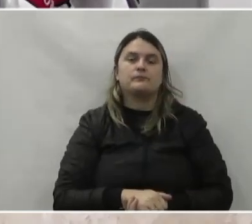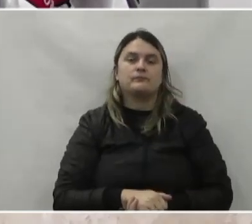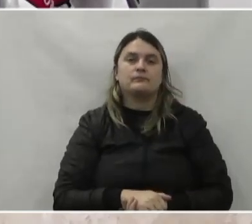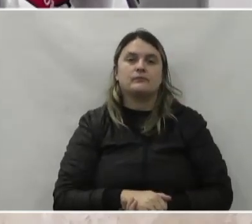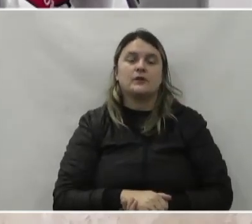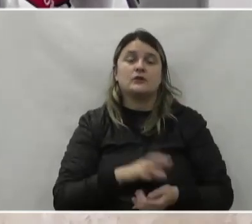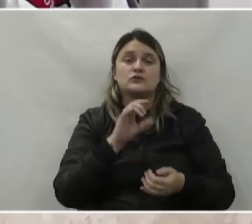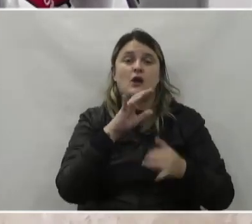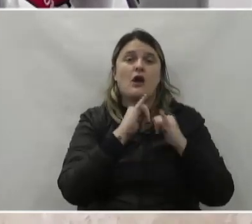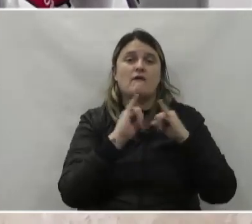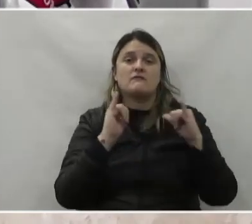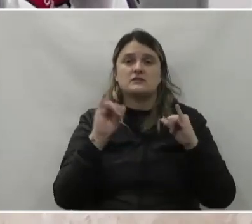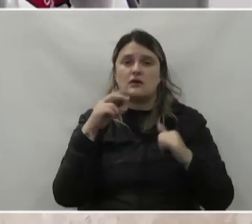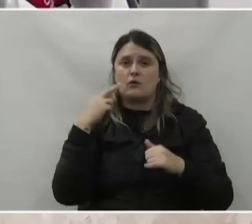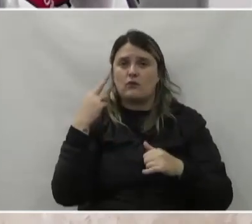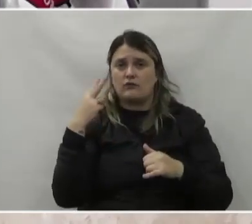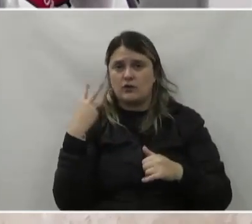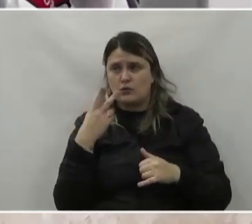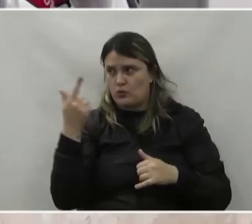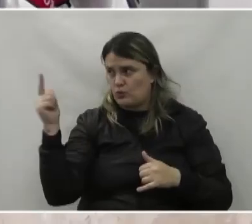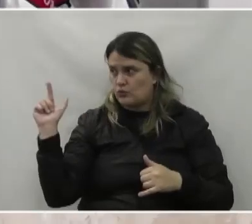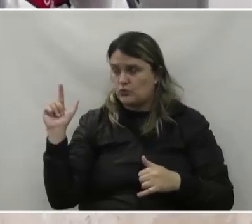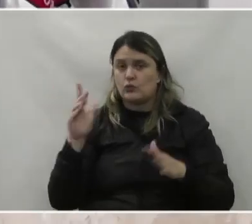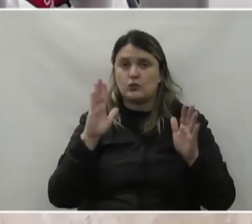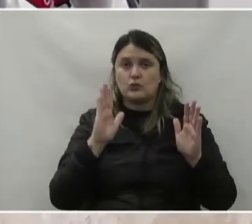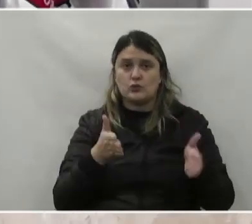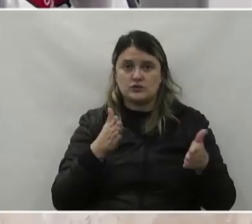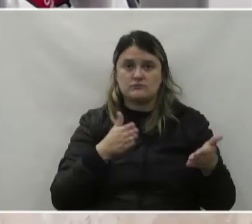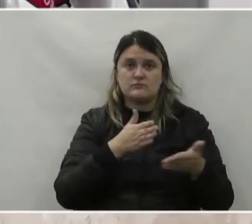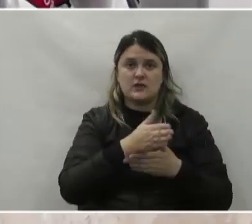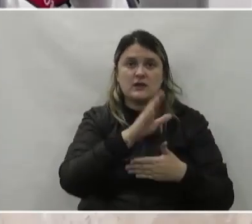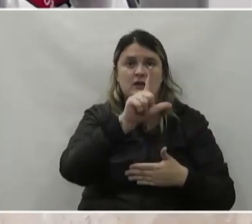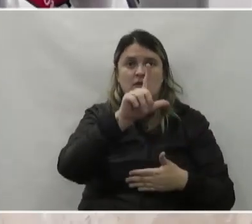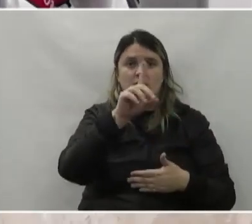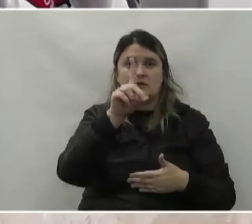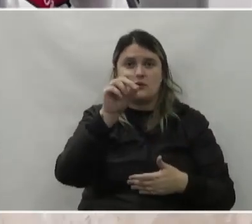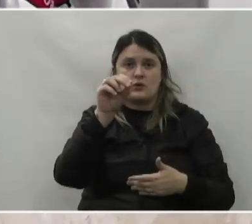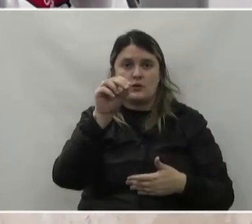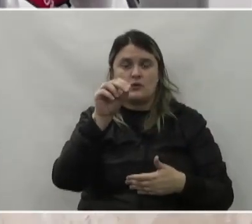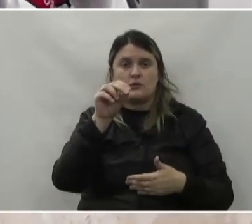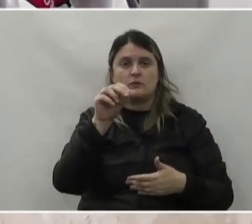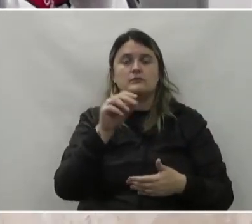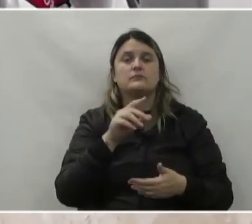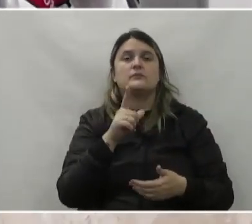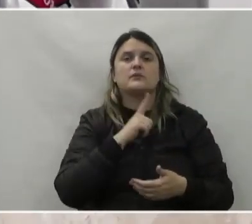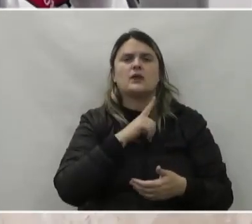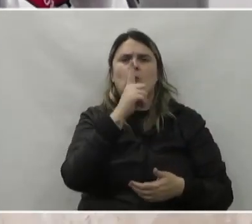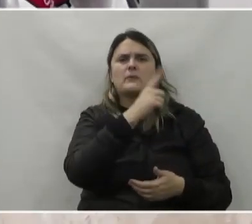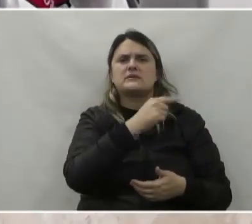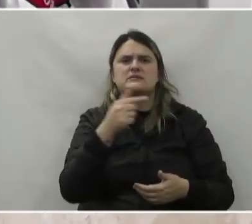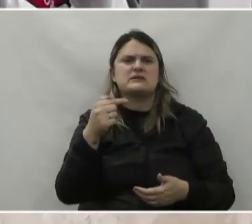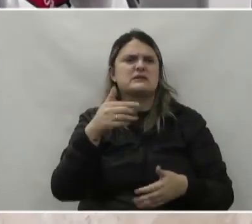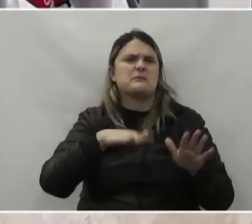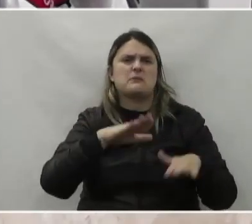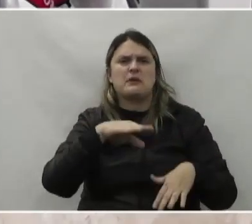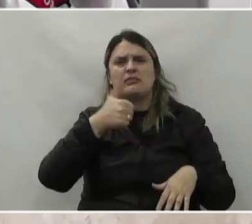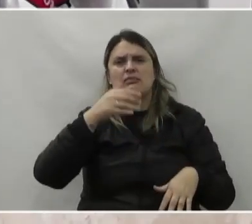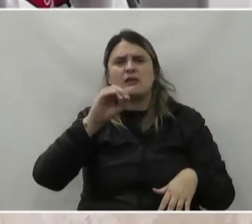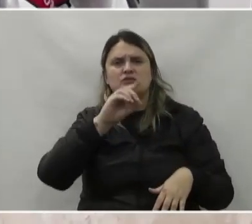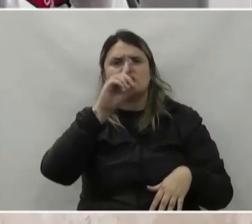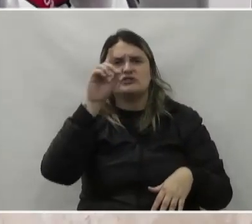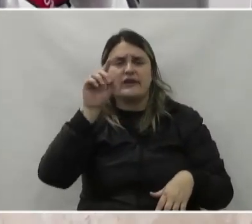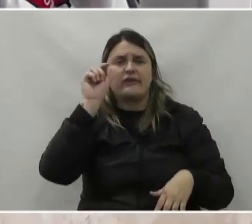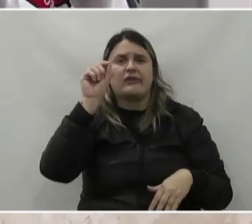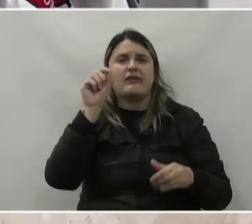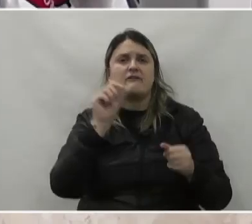também, só avisando os vereadores também, hoje está entrando a LDO, e nós temos aí 1 semana, 10 dias, para quem